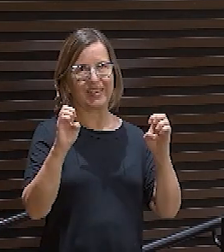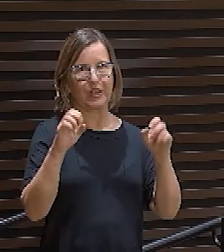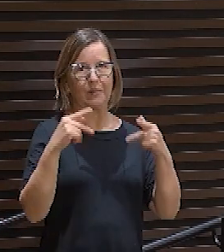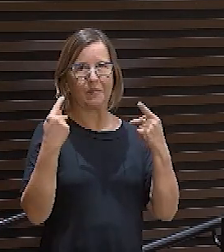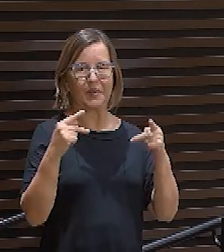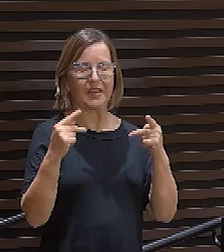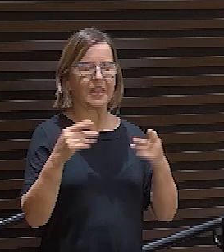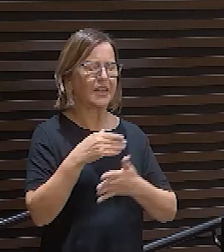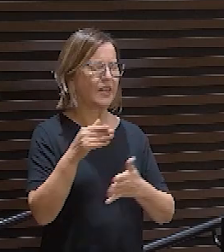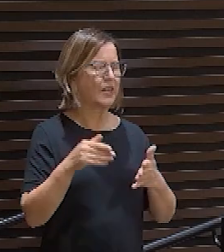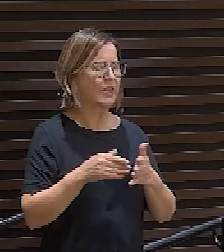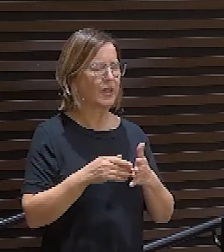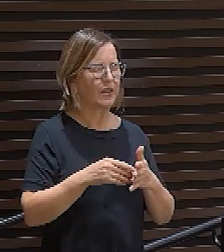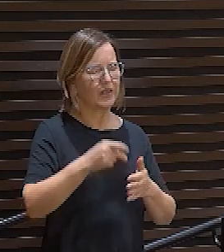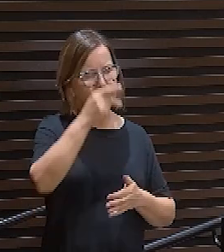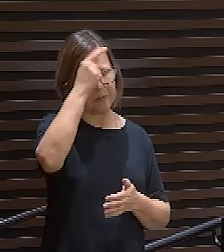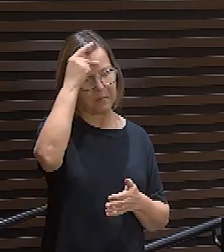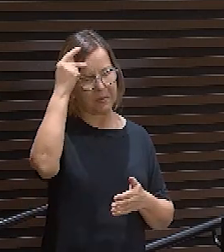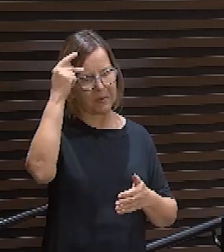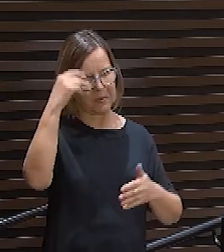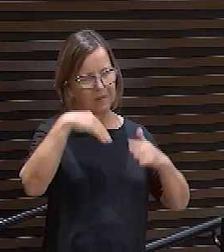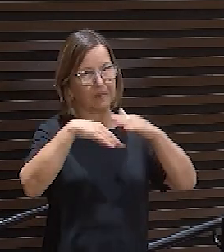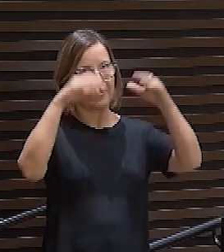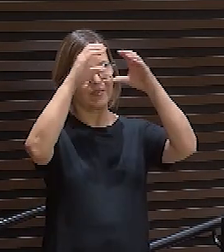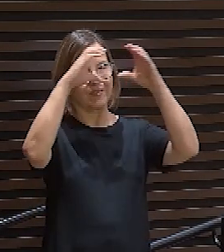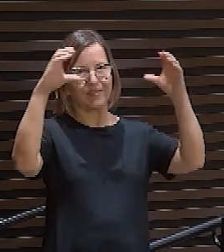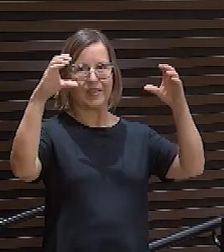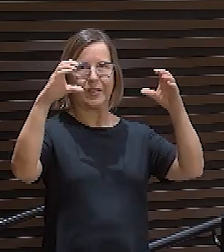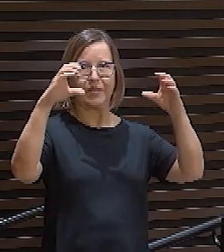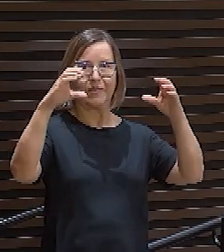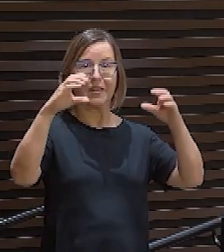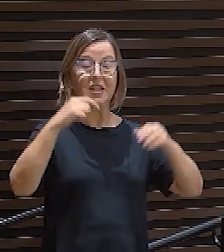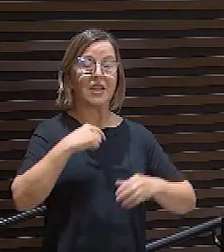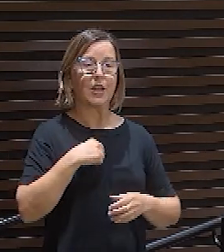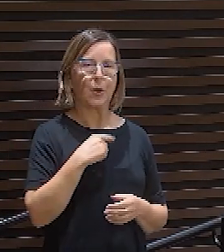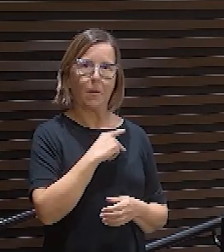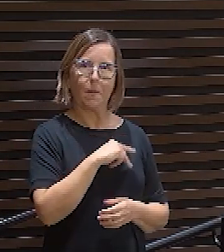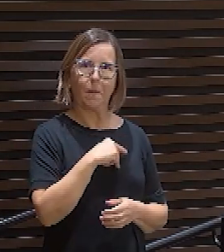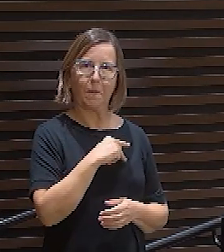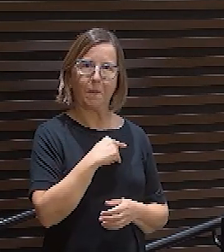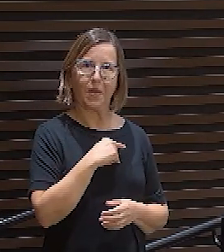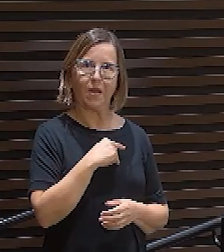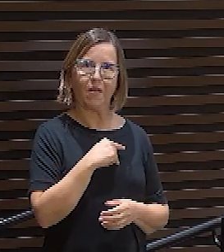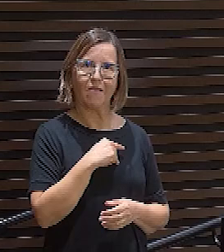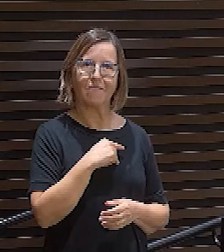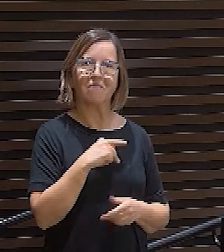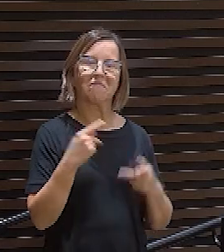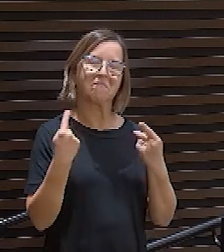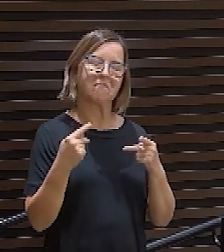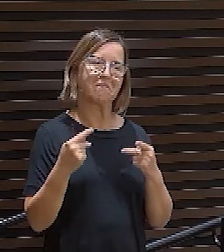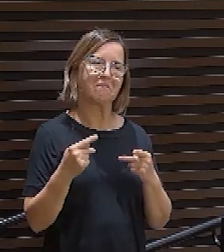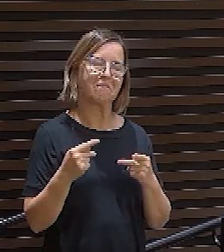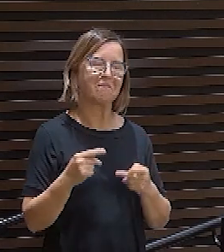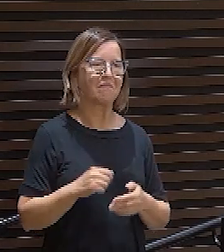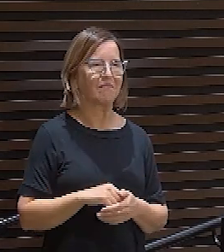a toda criatura debaixo do céu, e do qual eu, Paulo, me tornei ministro.